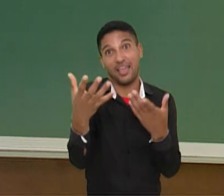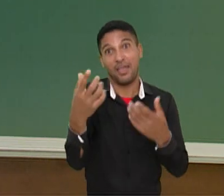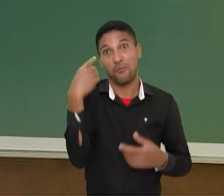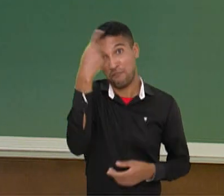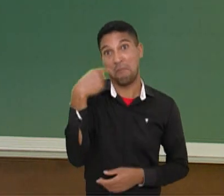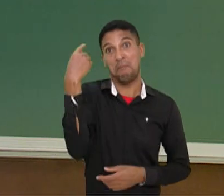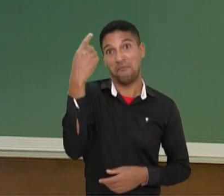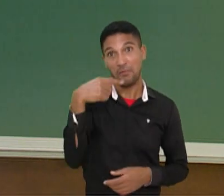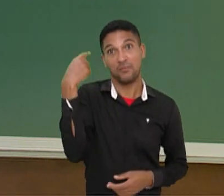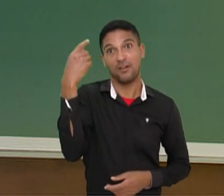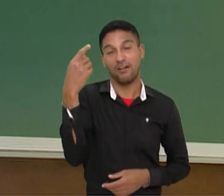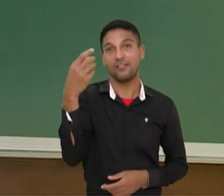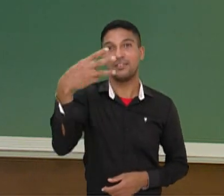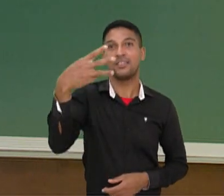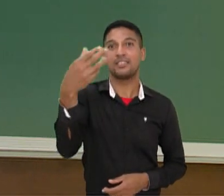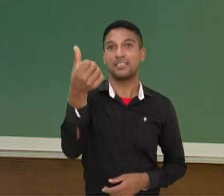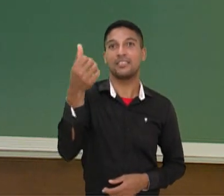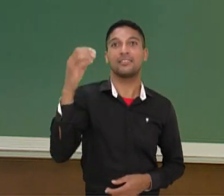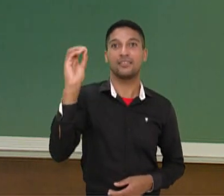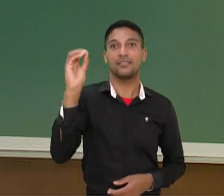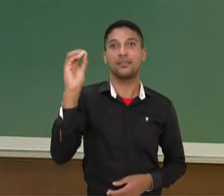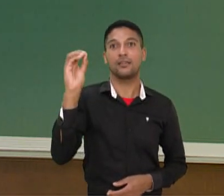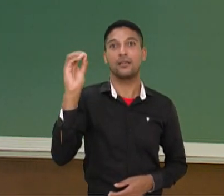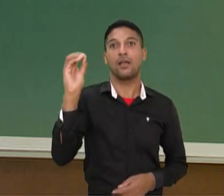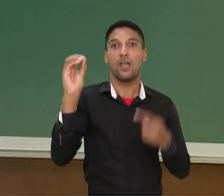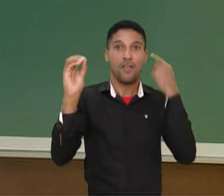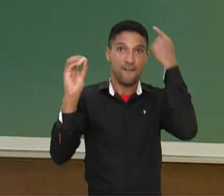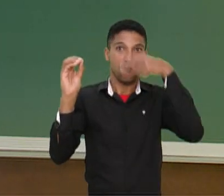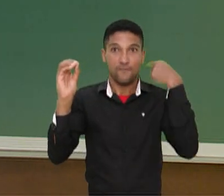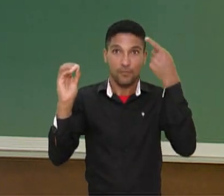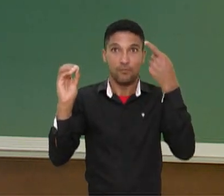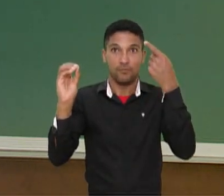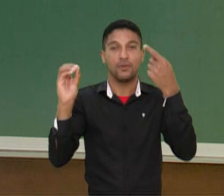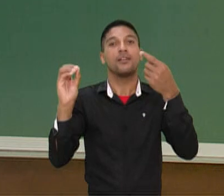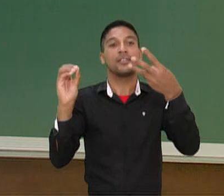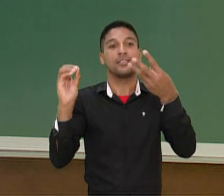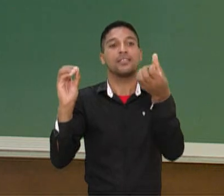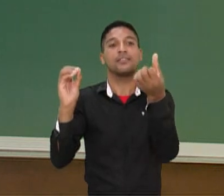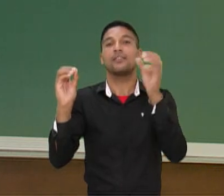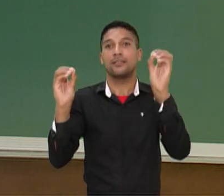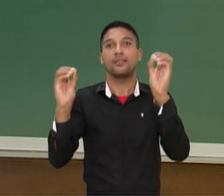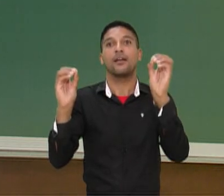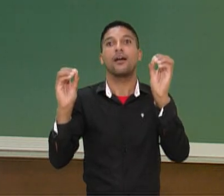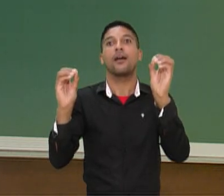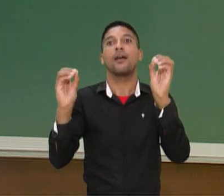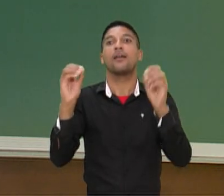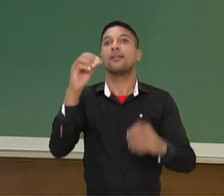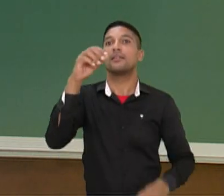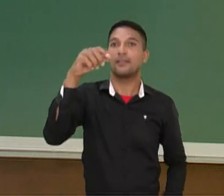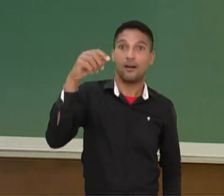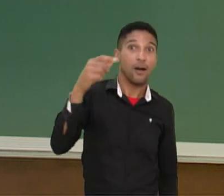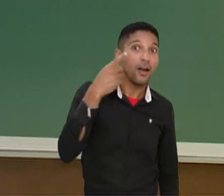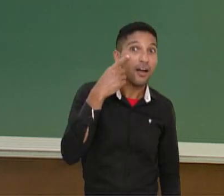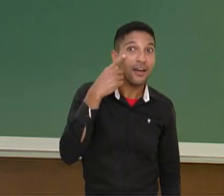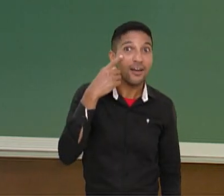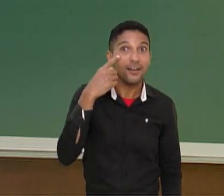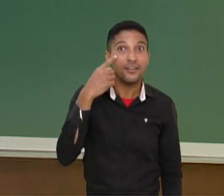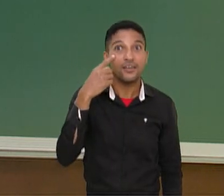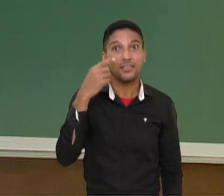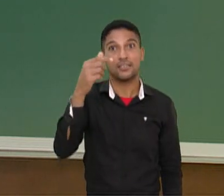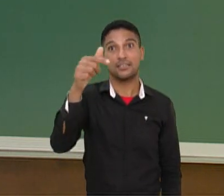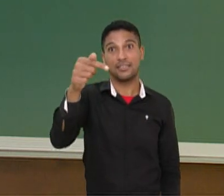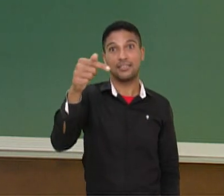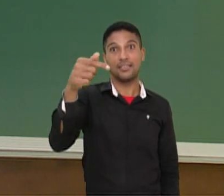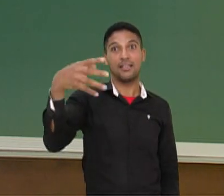vai somando. Em cada volta que você dá é mais 360 graus. Então, a 1.800 graus, você dá algumas